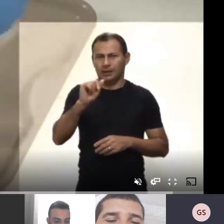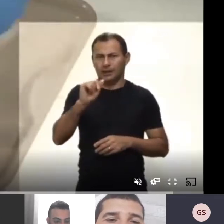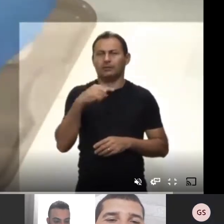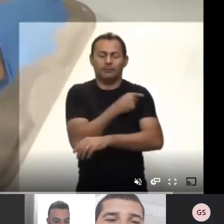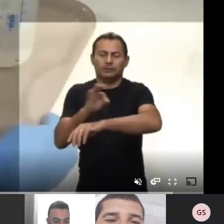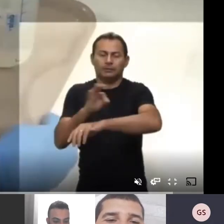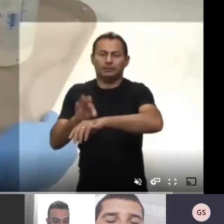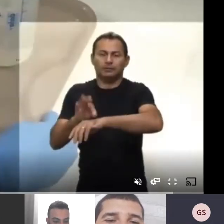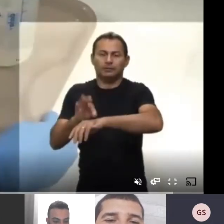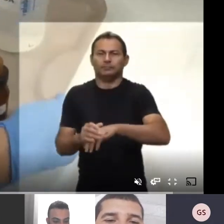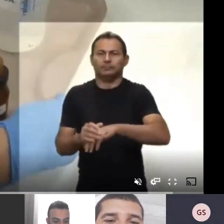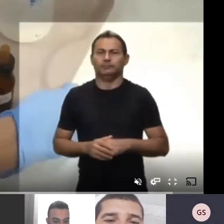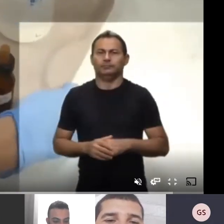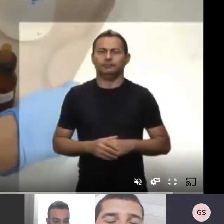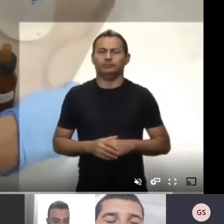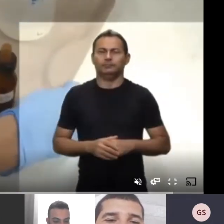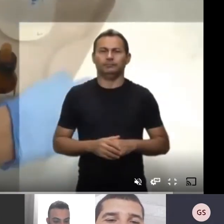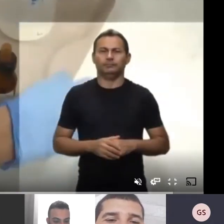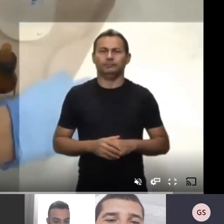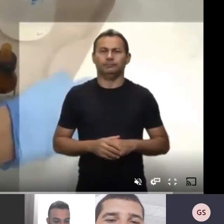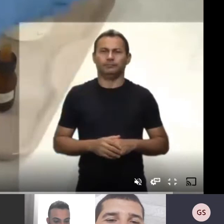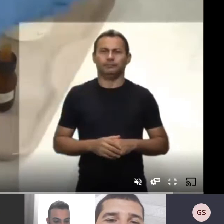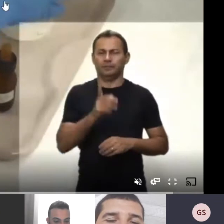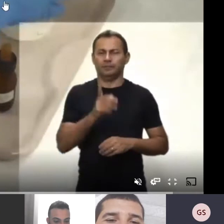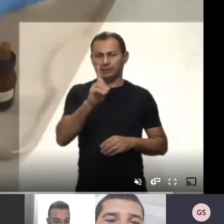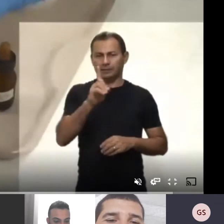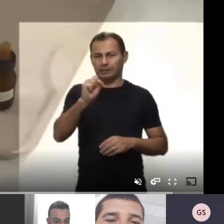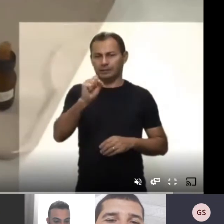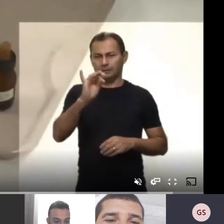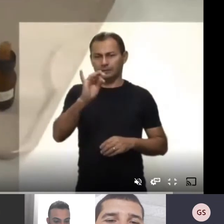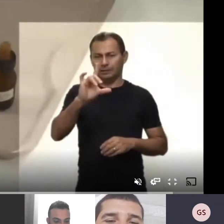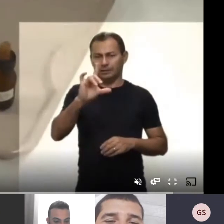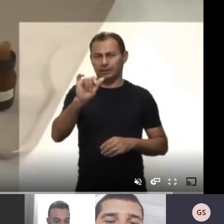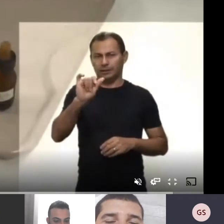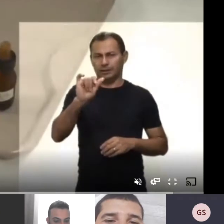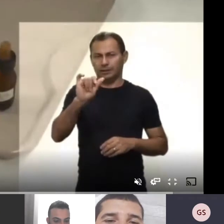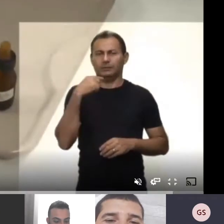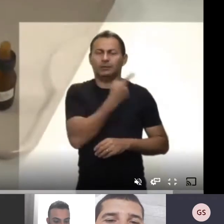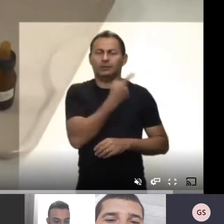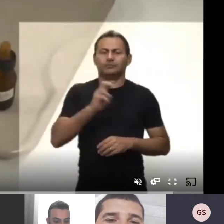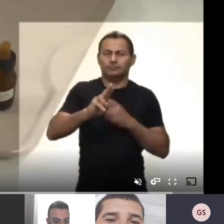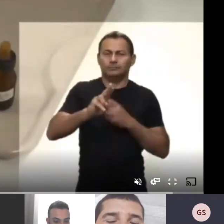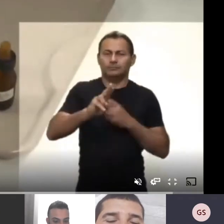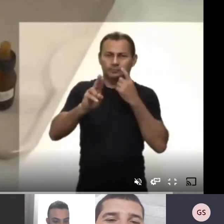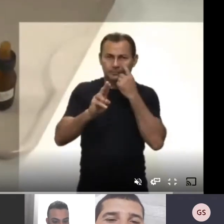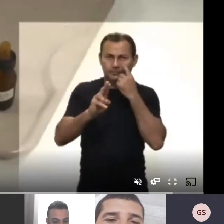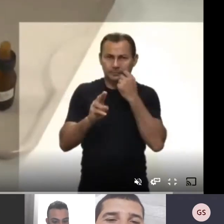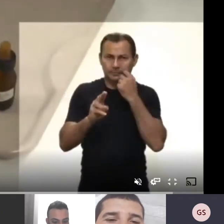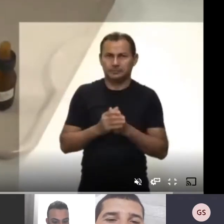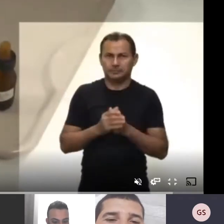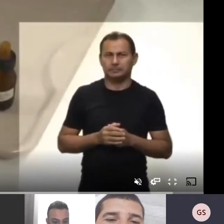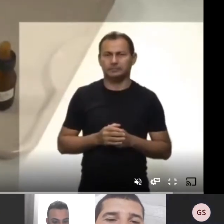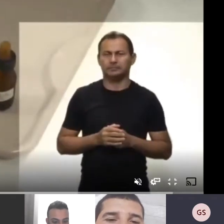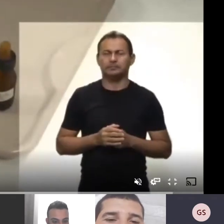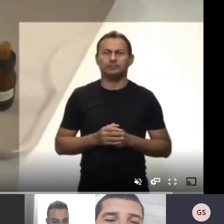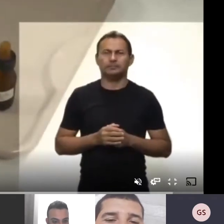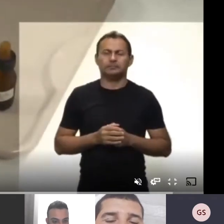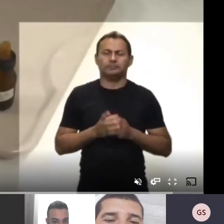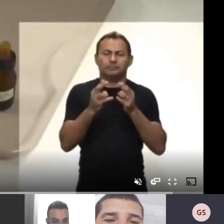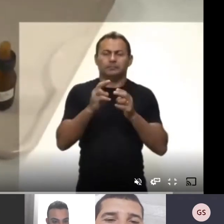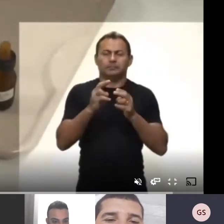medir 10 ml, aqui é água deste lado, viu? E aqui eu vou medir 10 ml